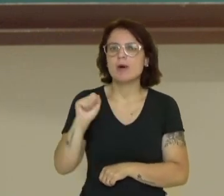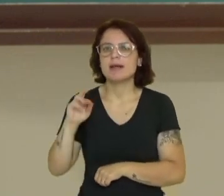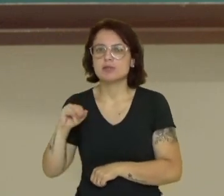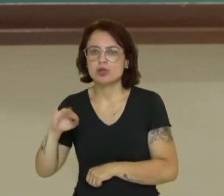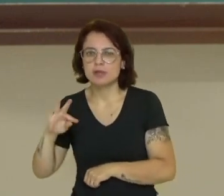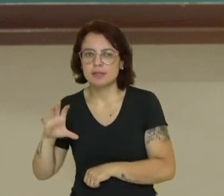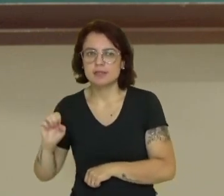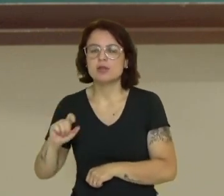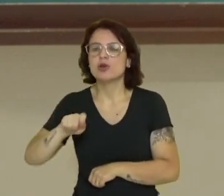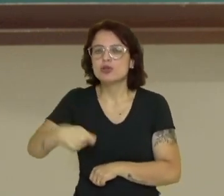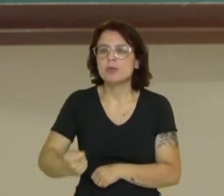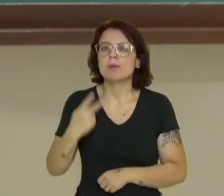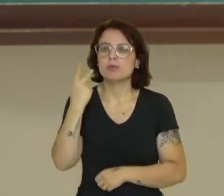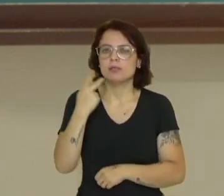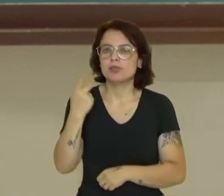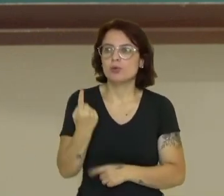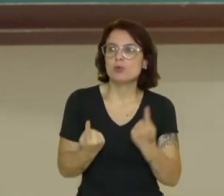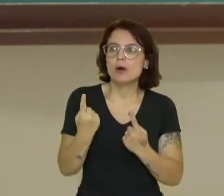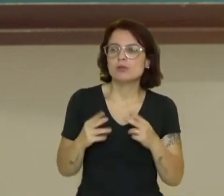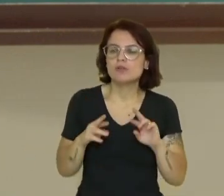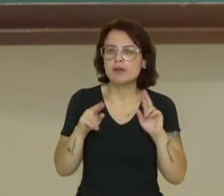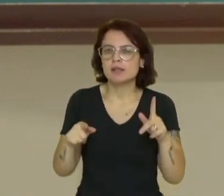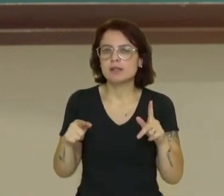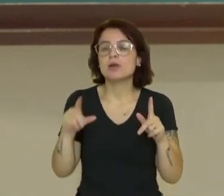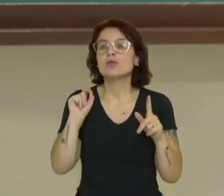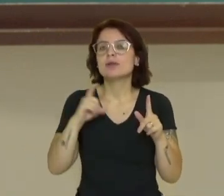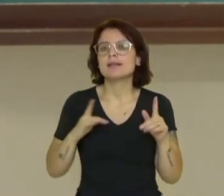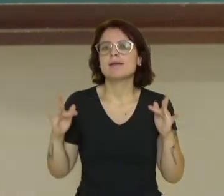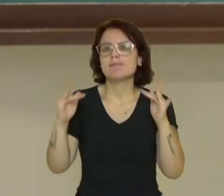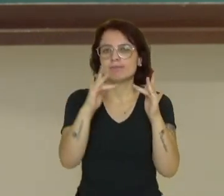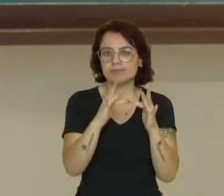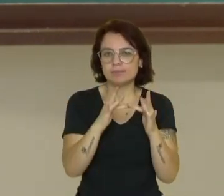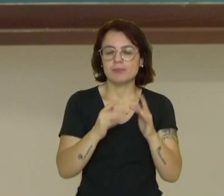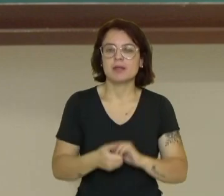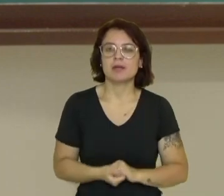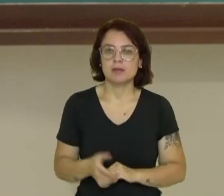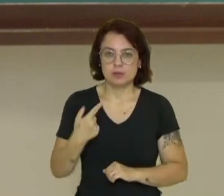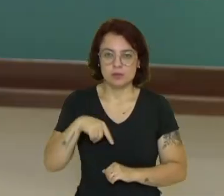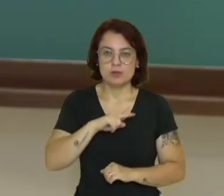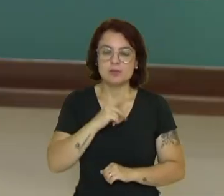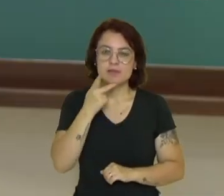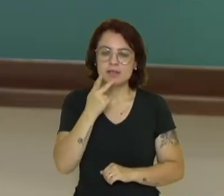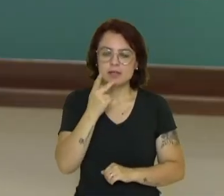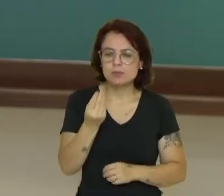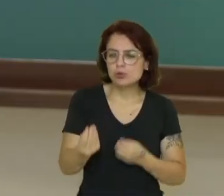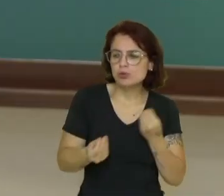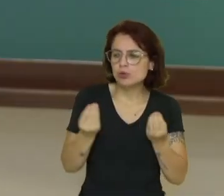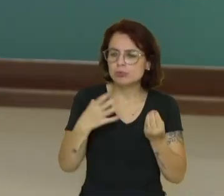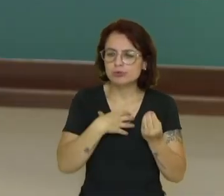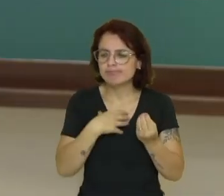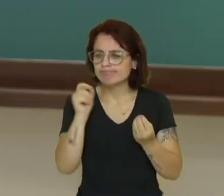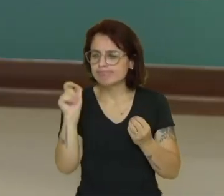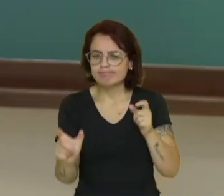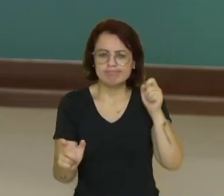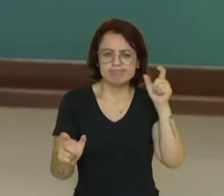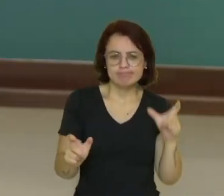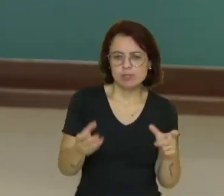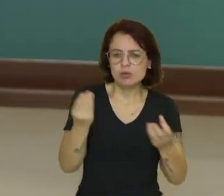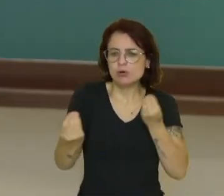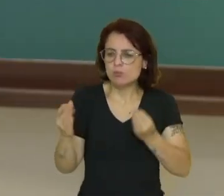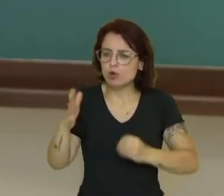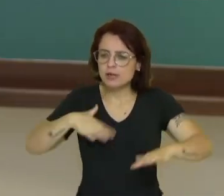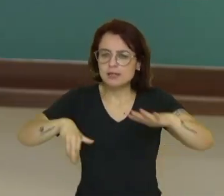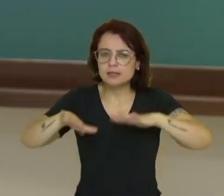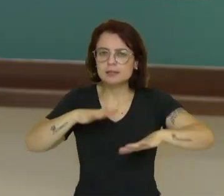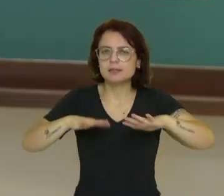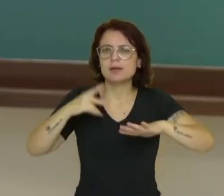política, suas diferenças e pontos em comum. Falamos aí em como que foi organizada,